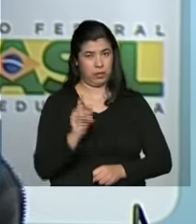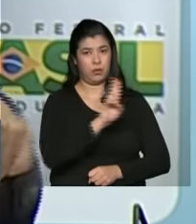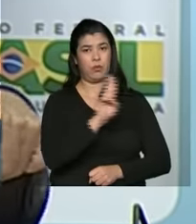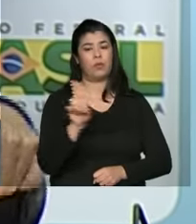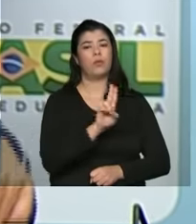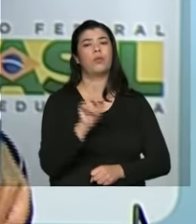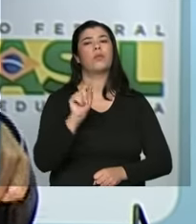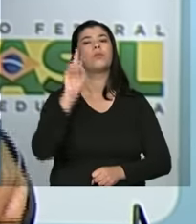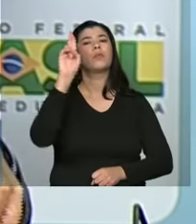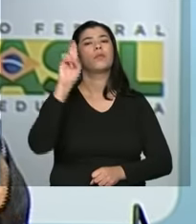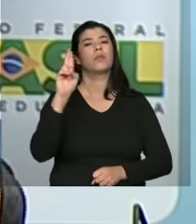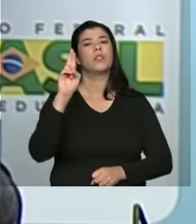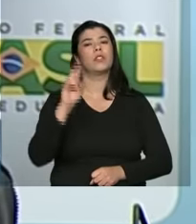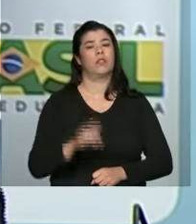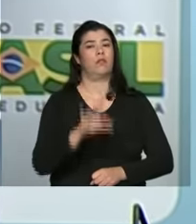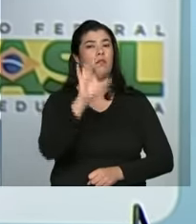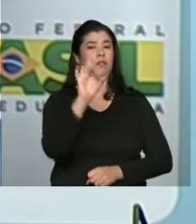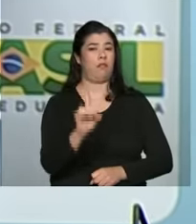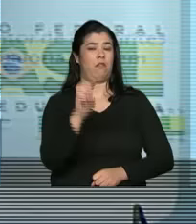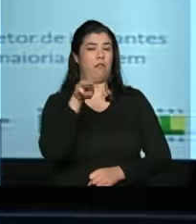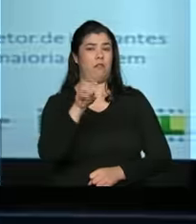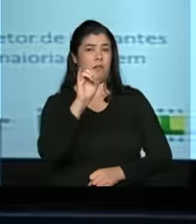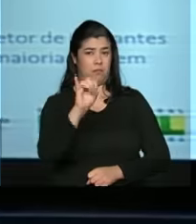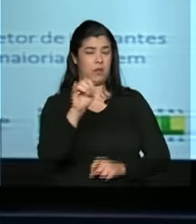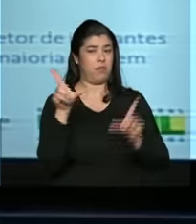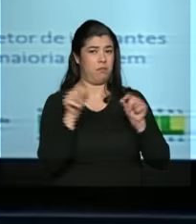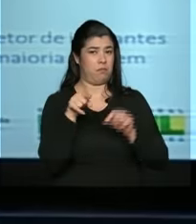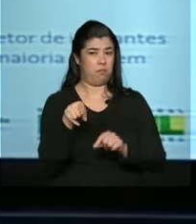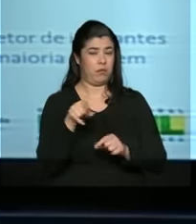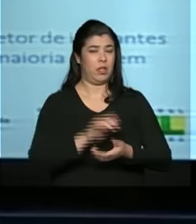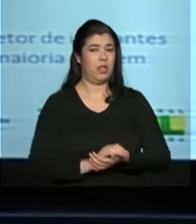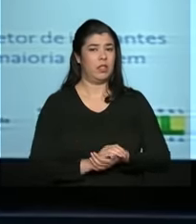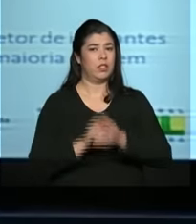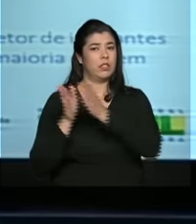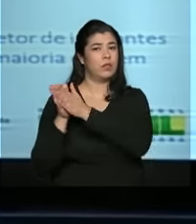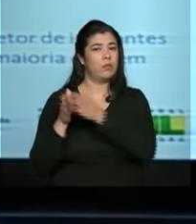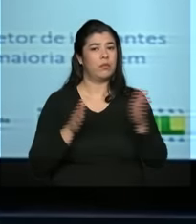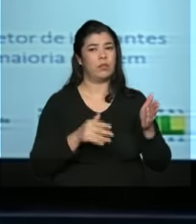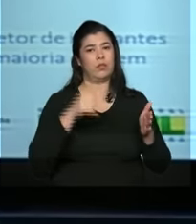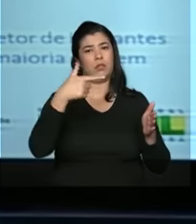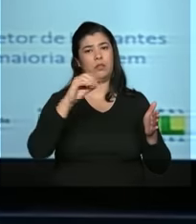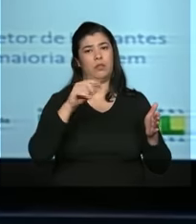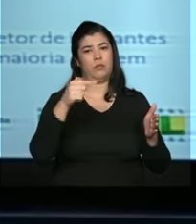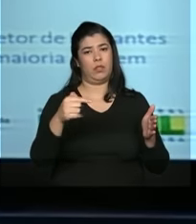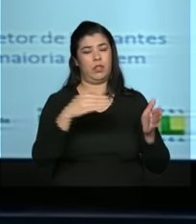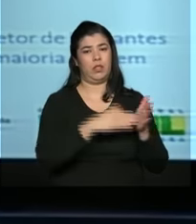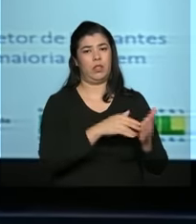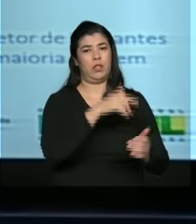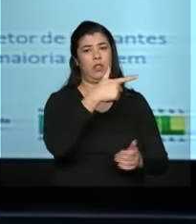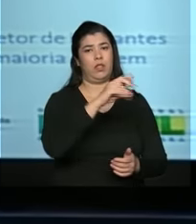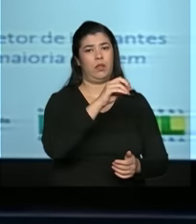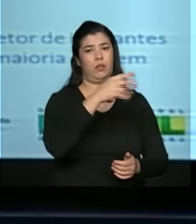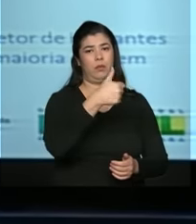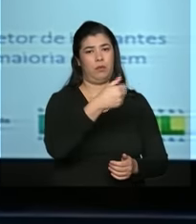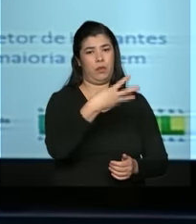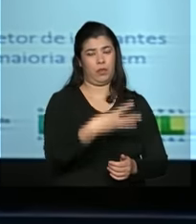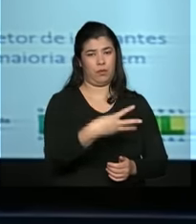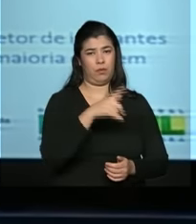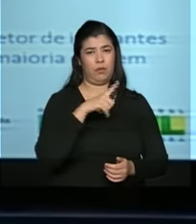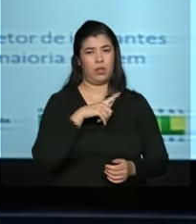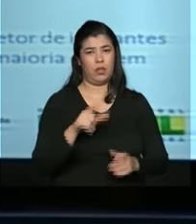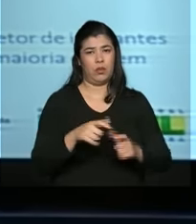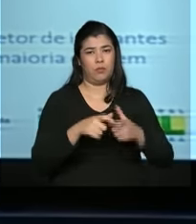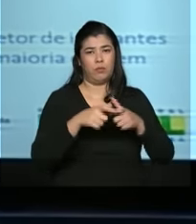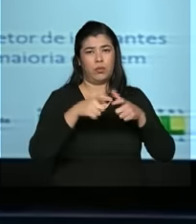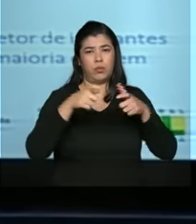chamados dispositivos médicos implantáveis entre 2007 e 2014 ele teve um crescimento da